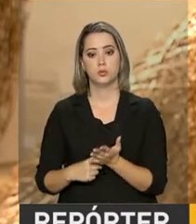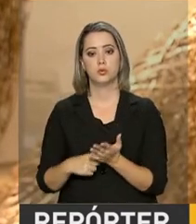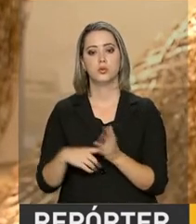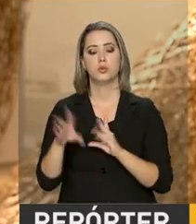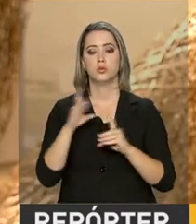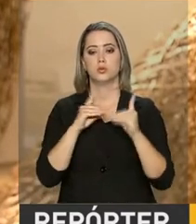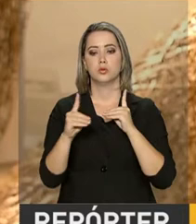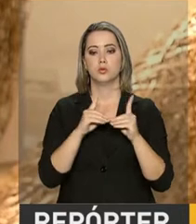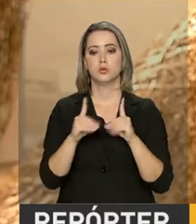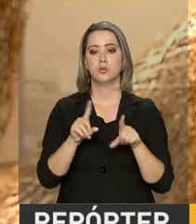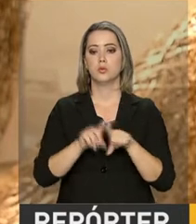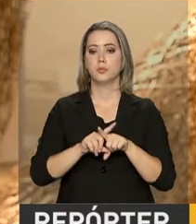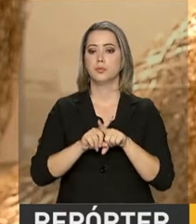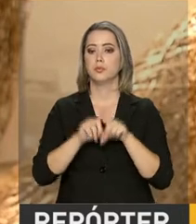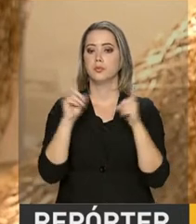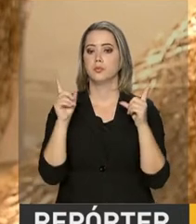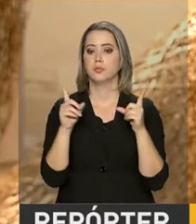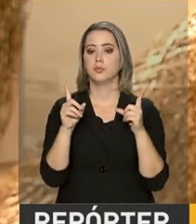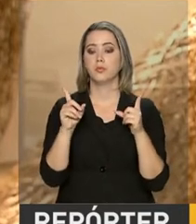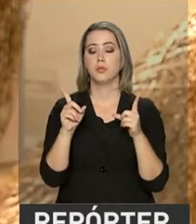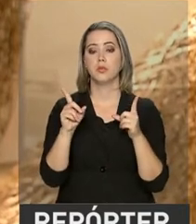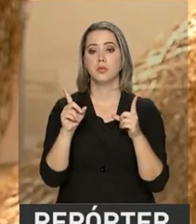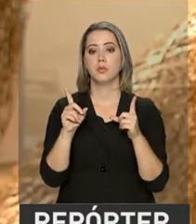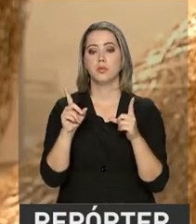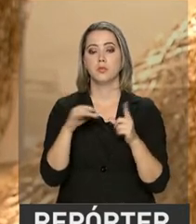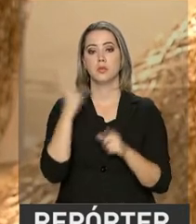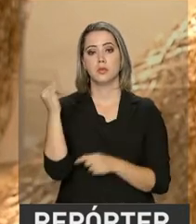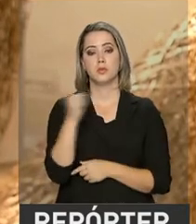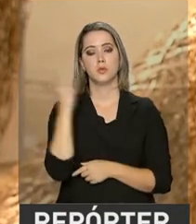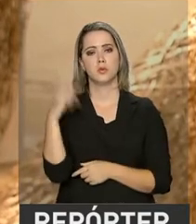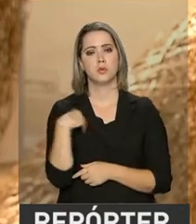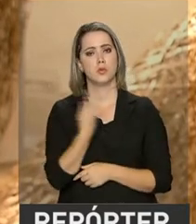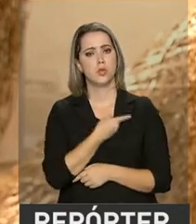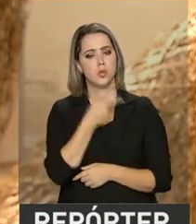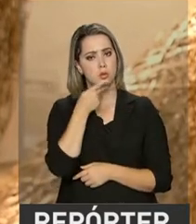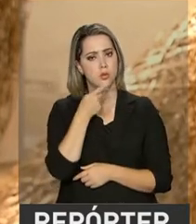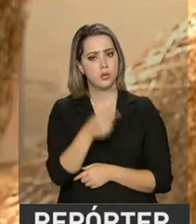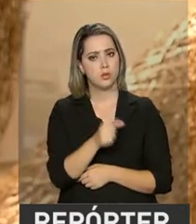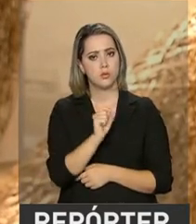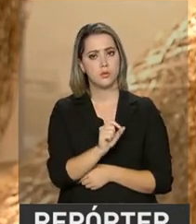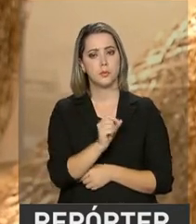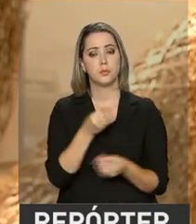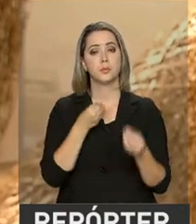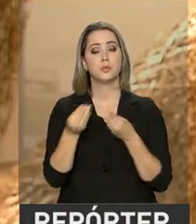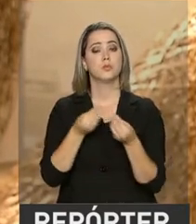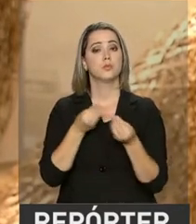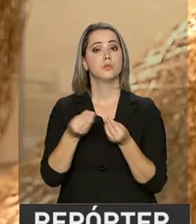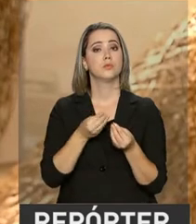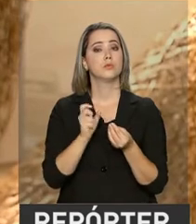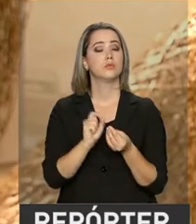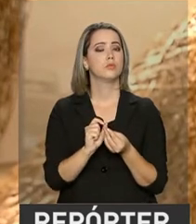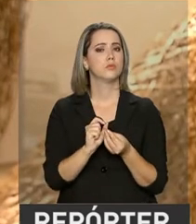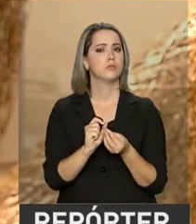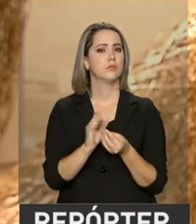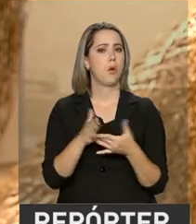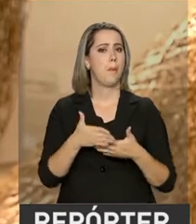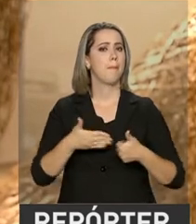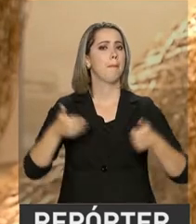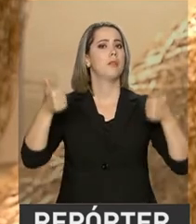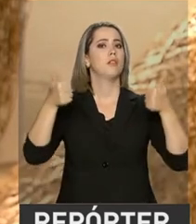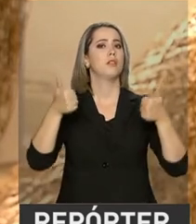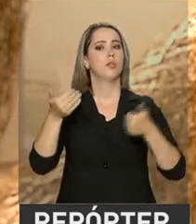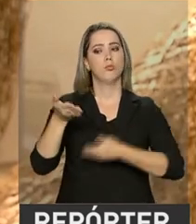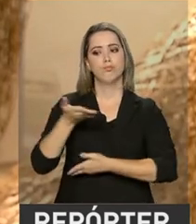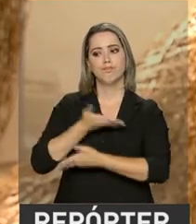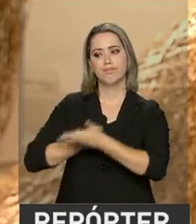mas mais importante falamos sobre o como o melhorar o ambiente